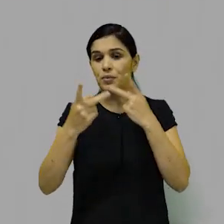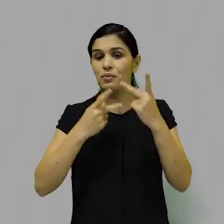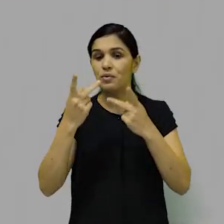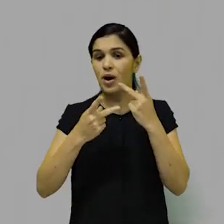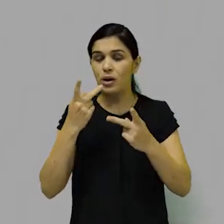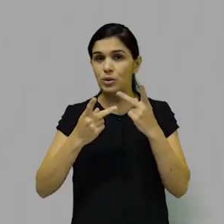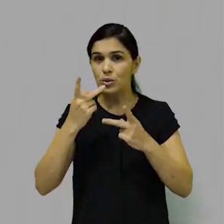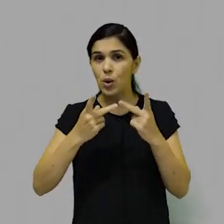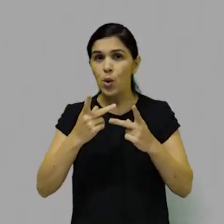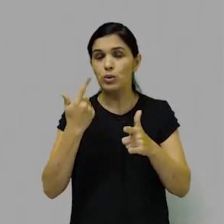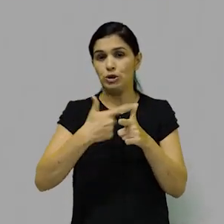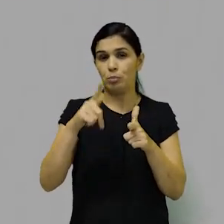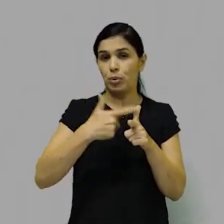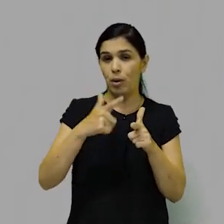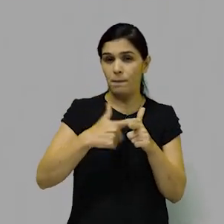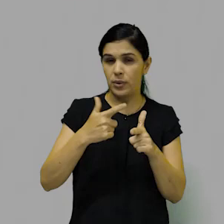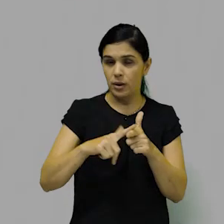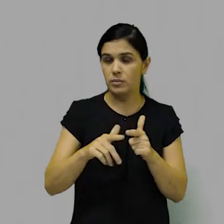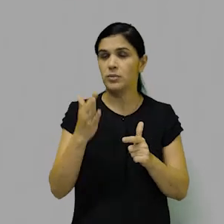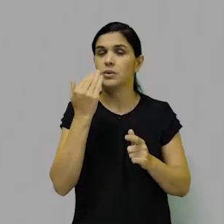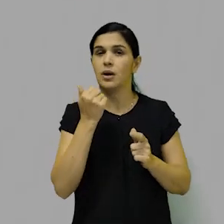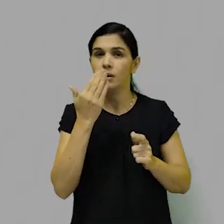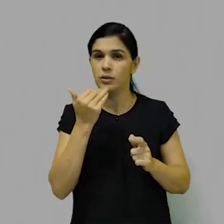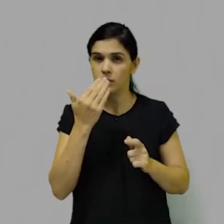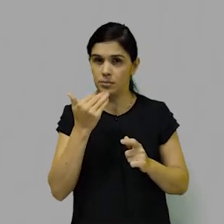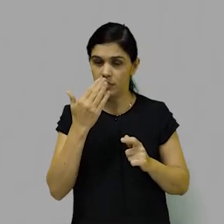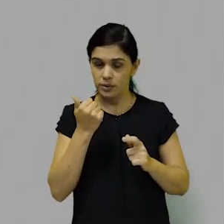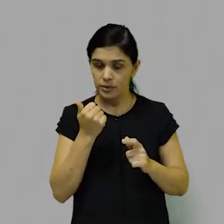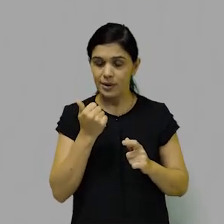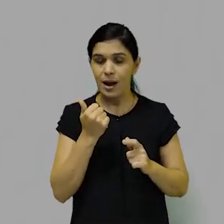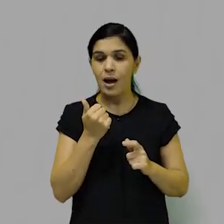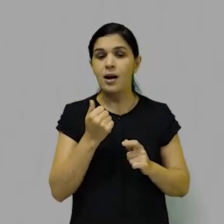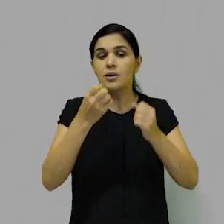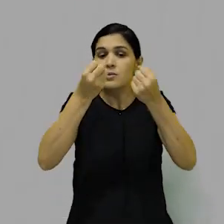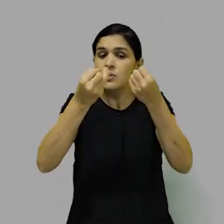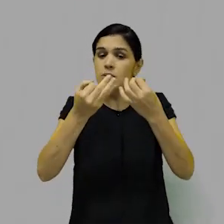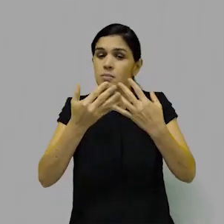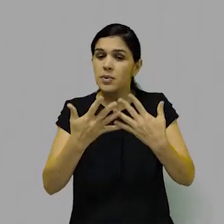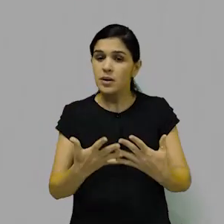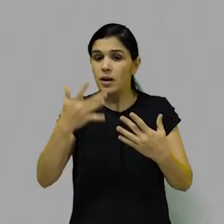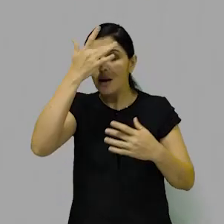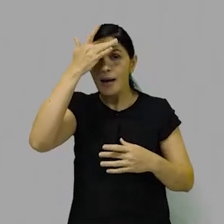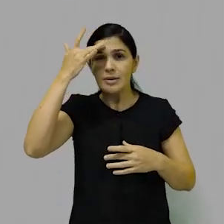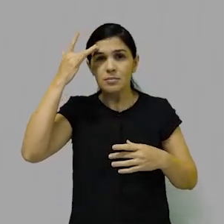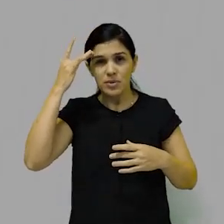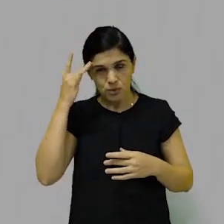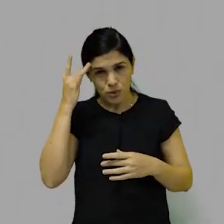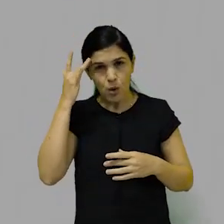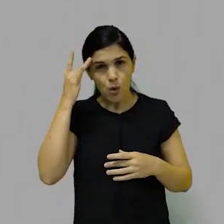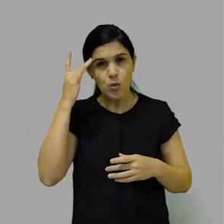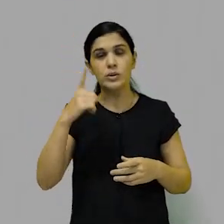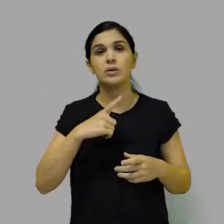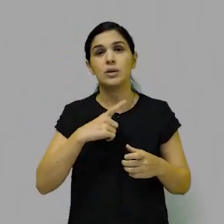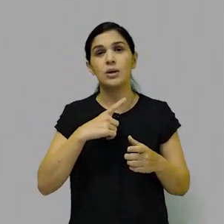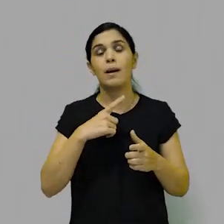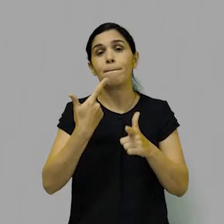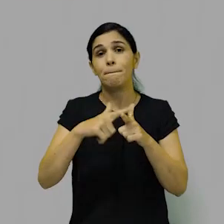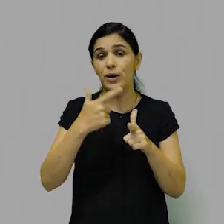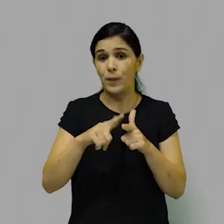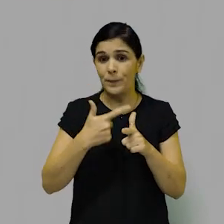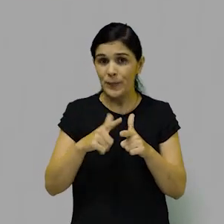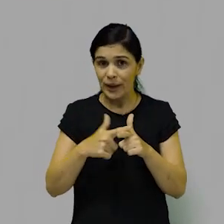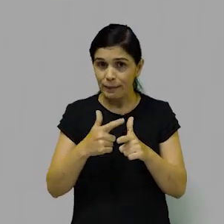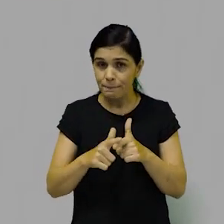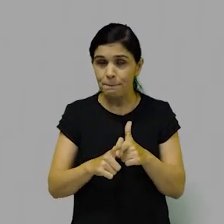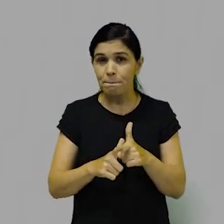que as pessoas que sofrem de distúrbios alimentares são antissociais, na sua grande maioria. O ganho mental, a